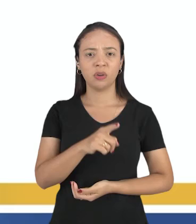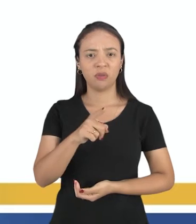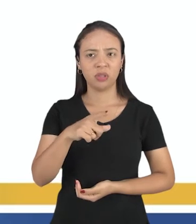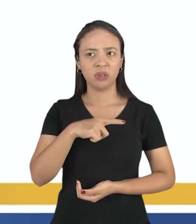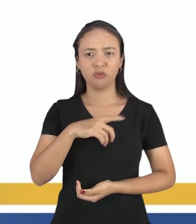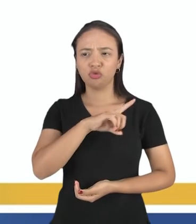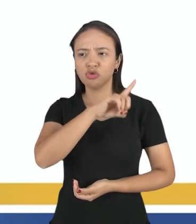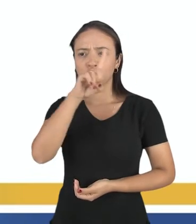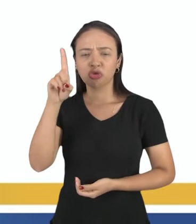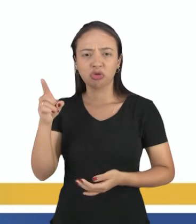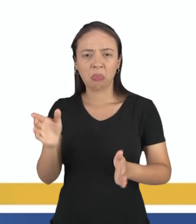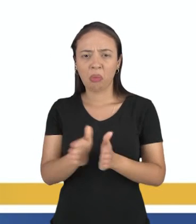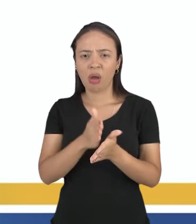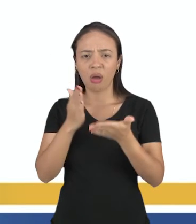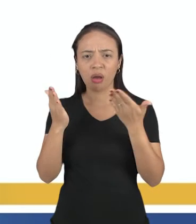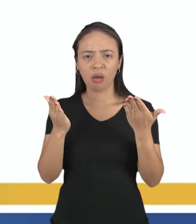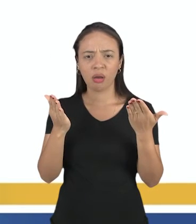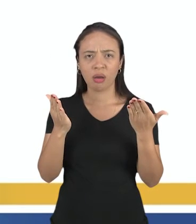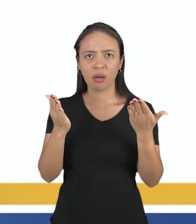dia maravilhoso?